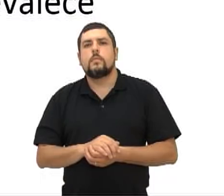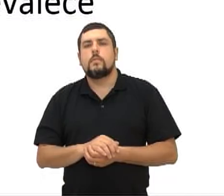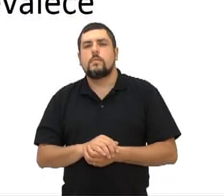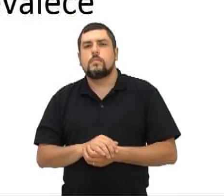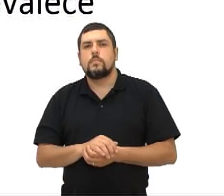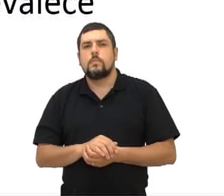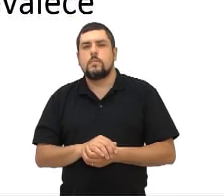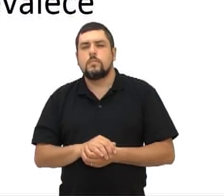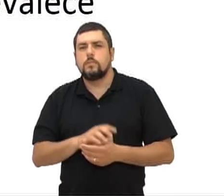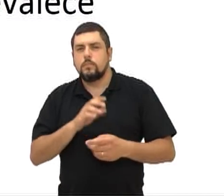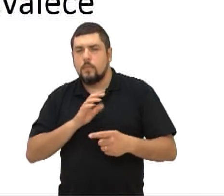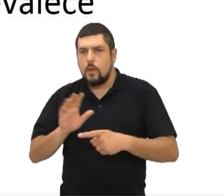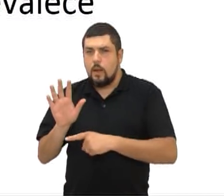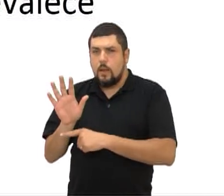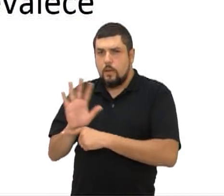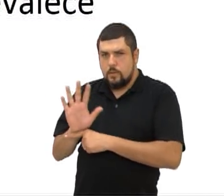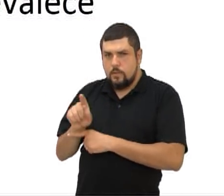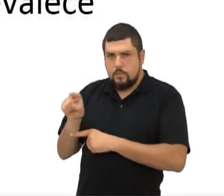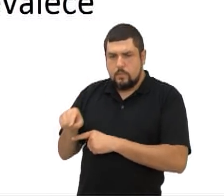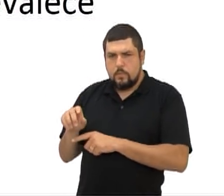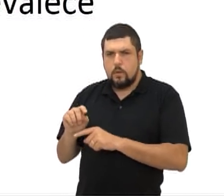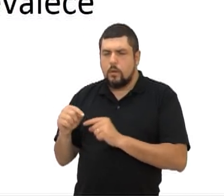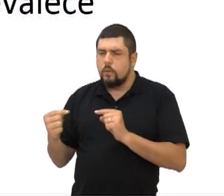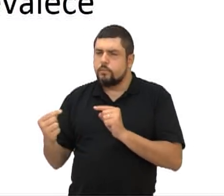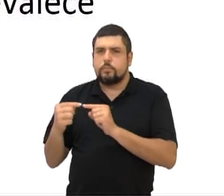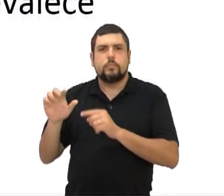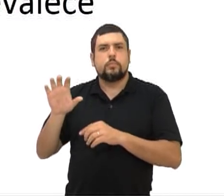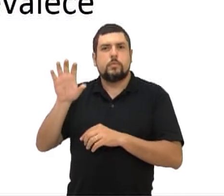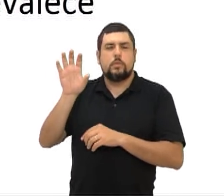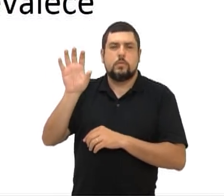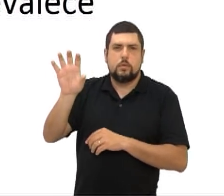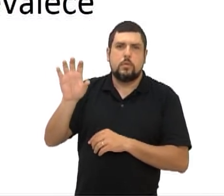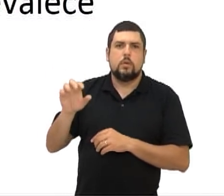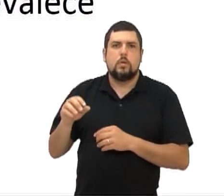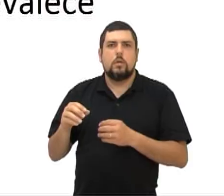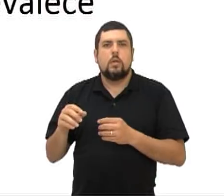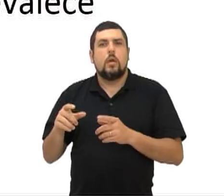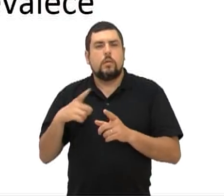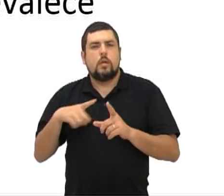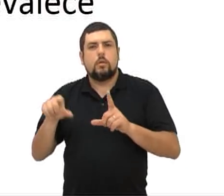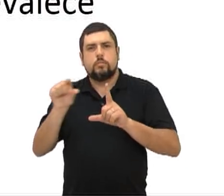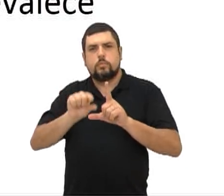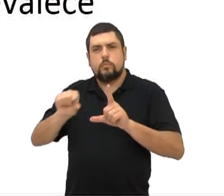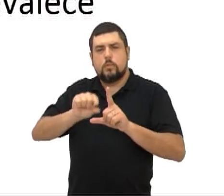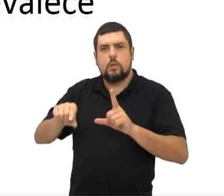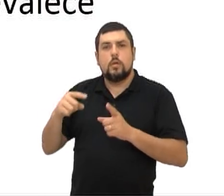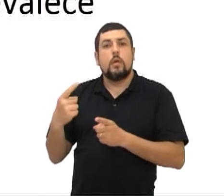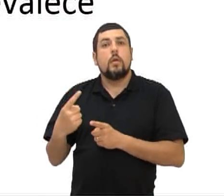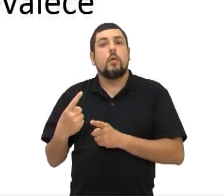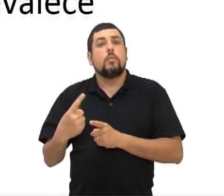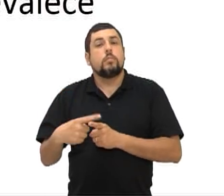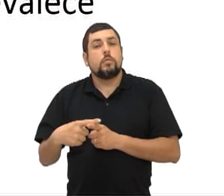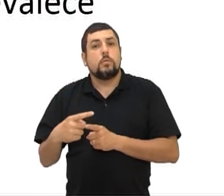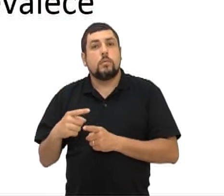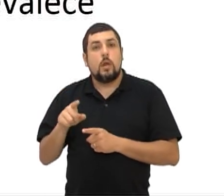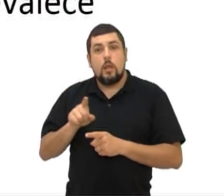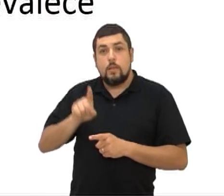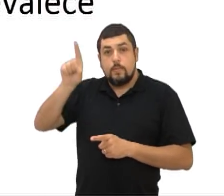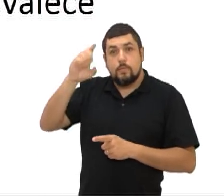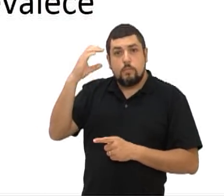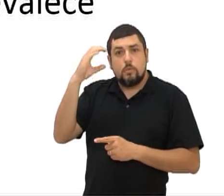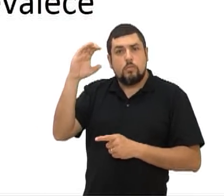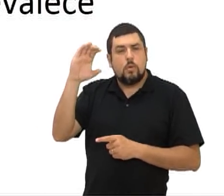Este filme é completamente regional, a ponto de ser exibido com legendas, já que talvez nem o próprio Ceará